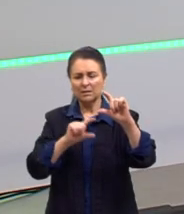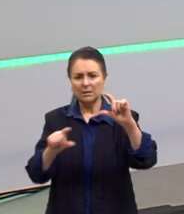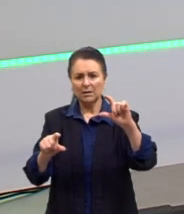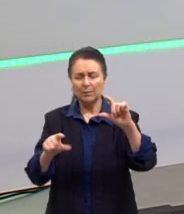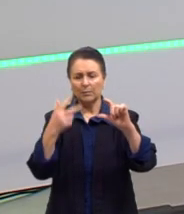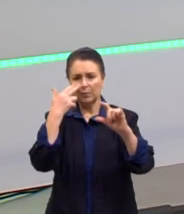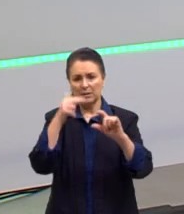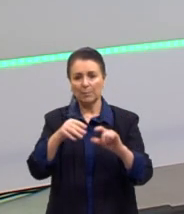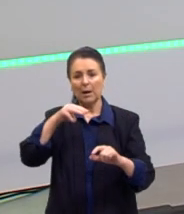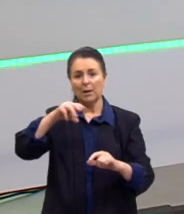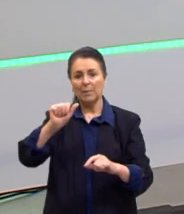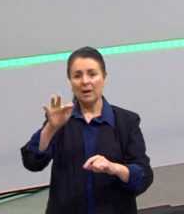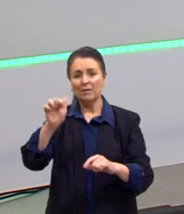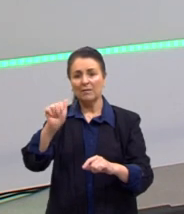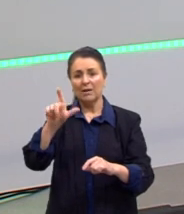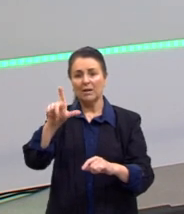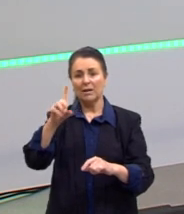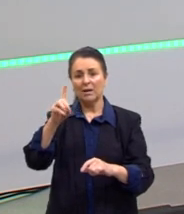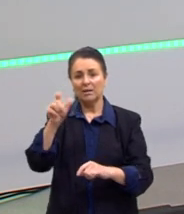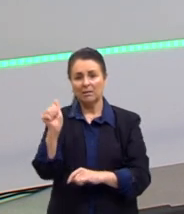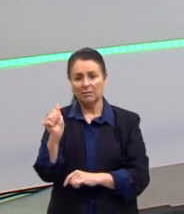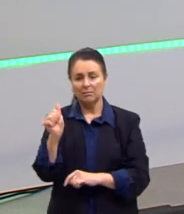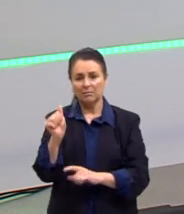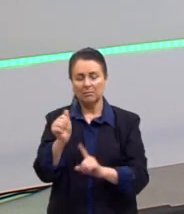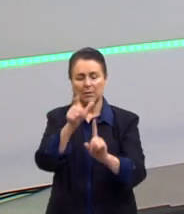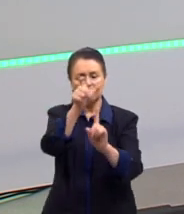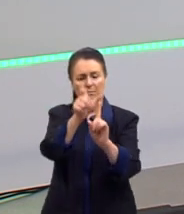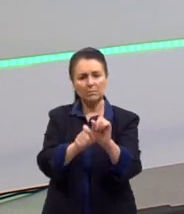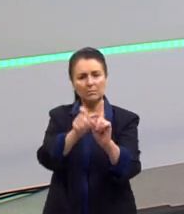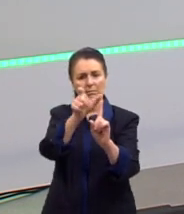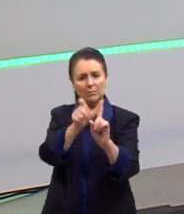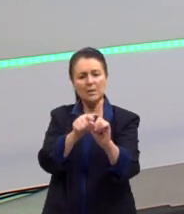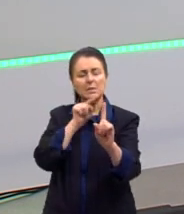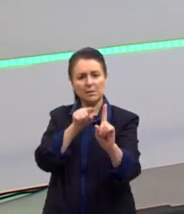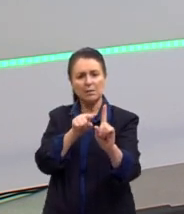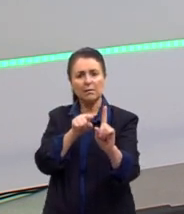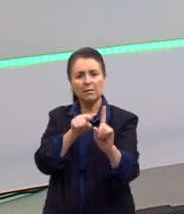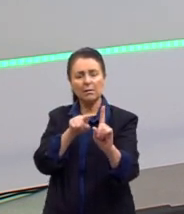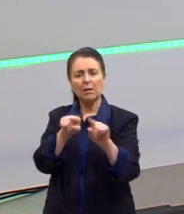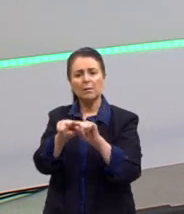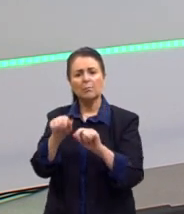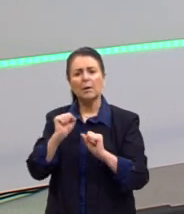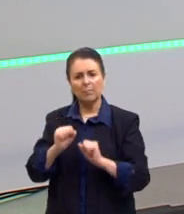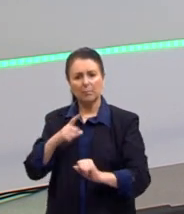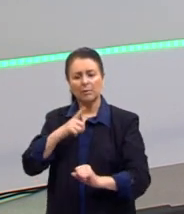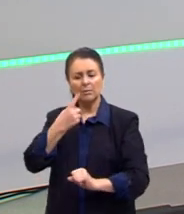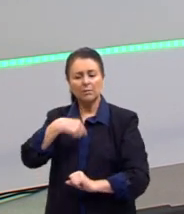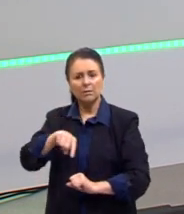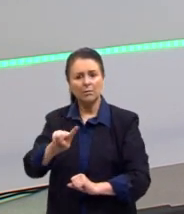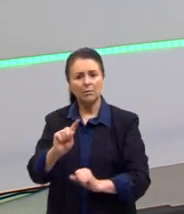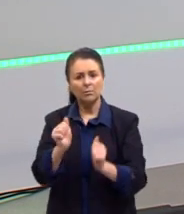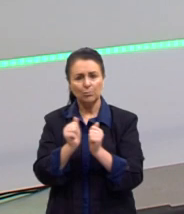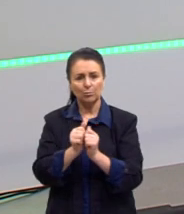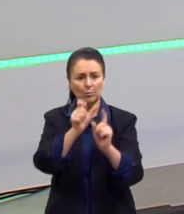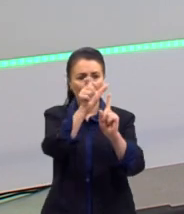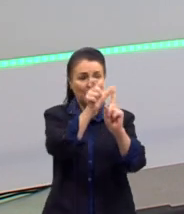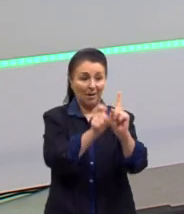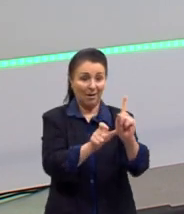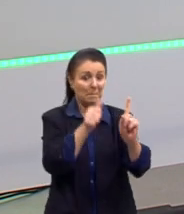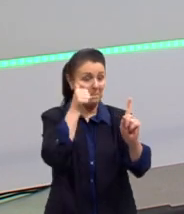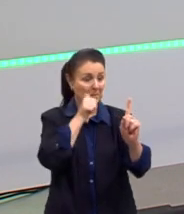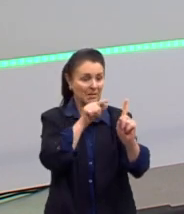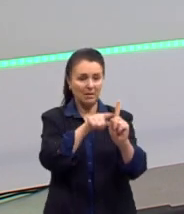uma tirinha da Mafalda a personagem sempre aparece a Mafalda Mas eu posso ter outros personagens aparecendo